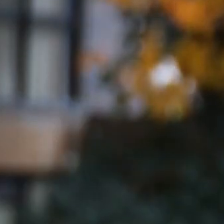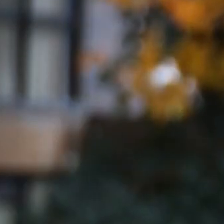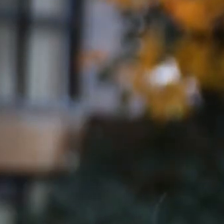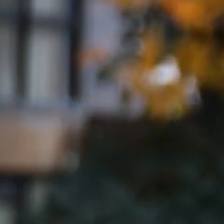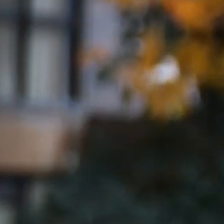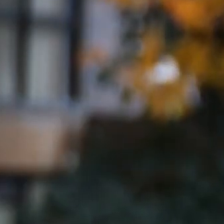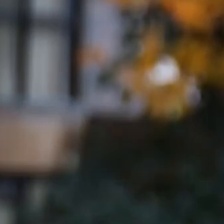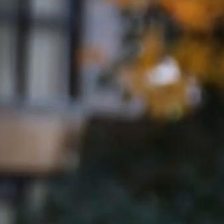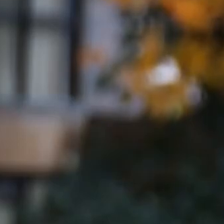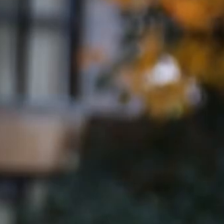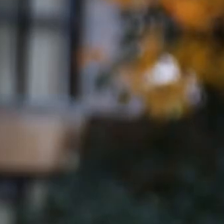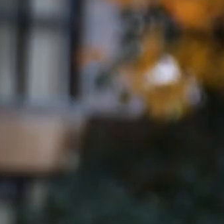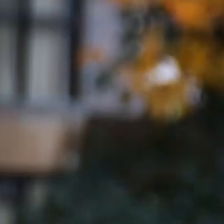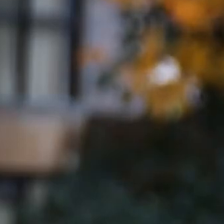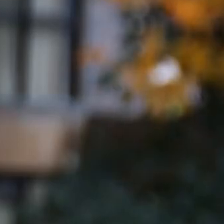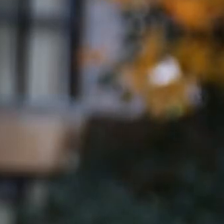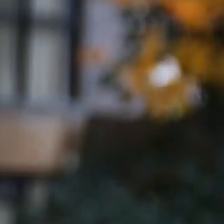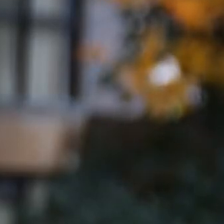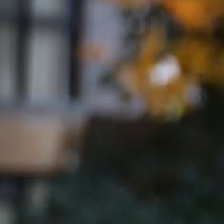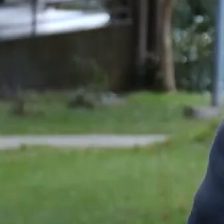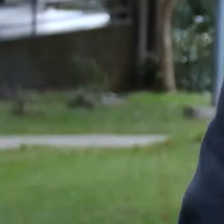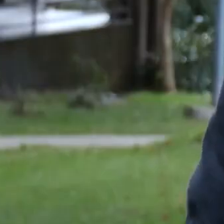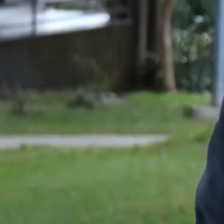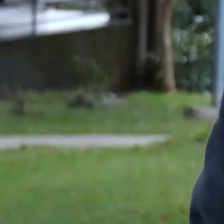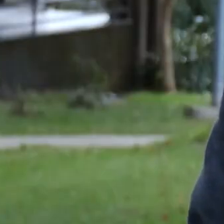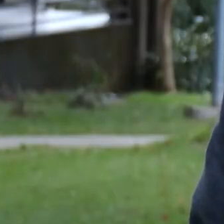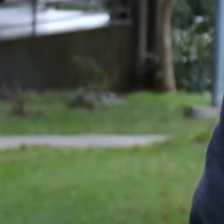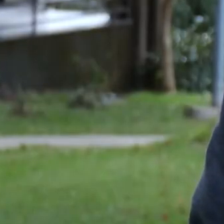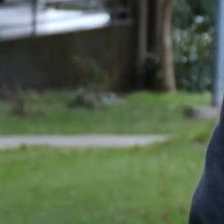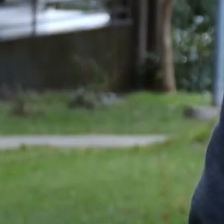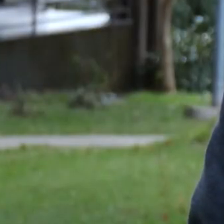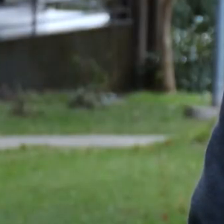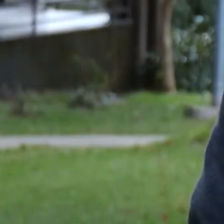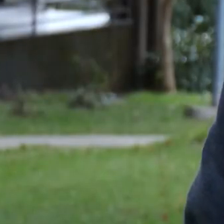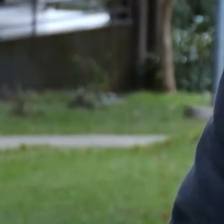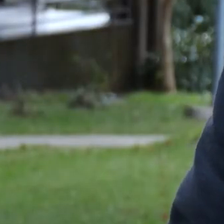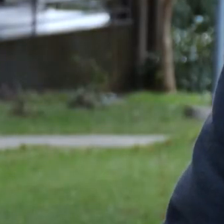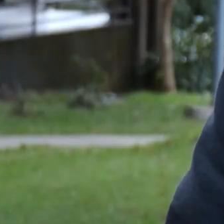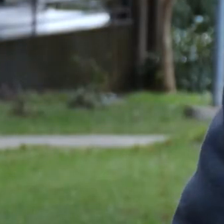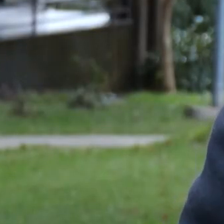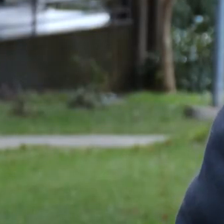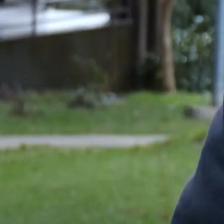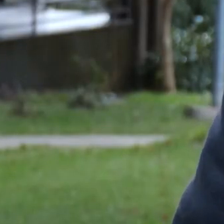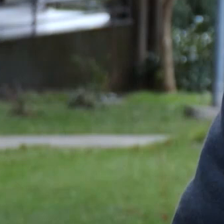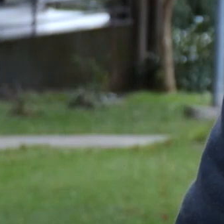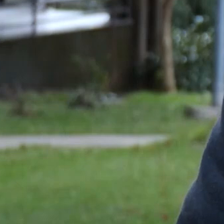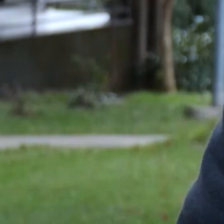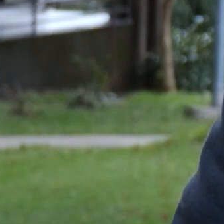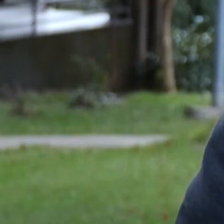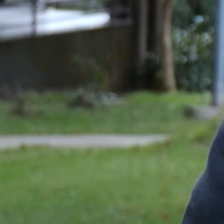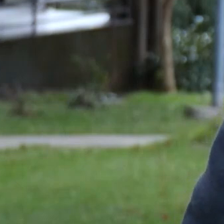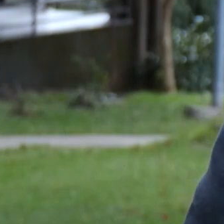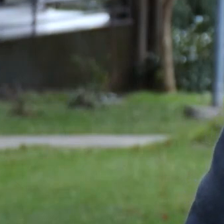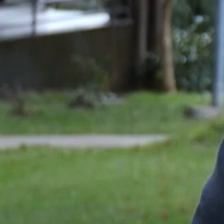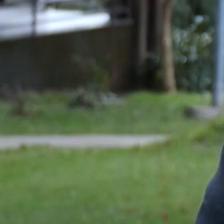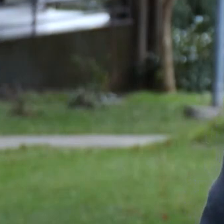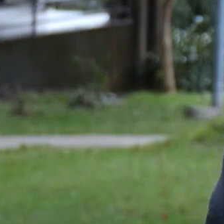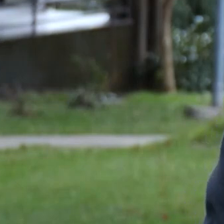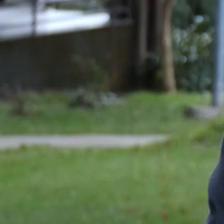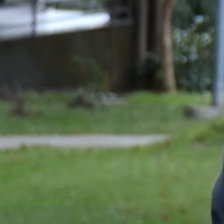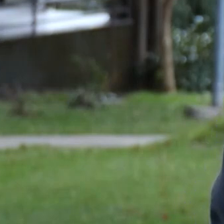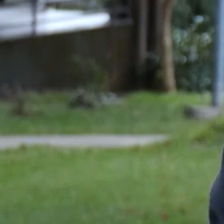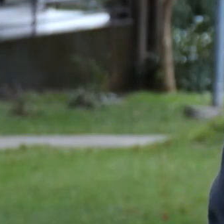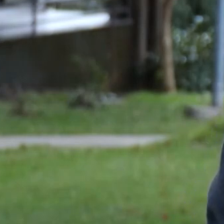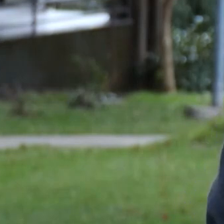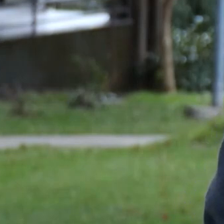É necessário que você tenha documento com foto. Não pode ingerir bebida alcoólica pelo menos 12 horas antes da doação.